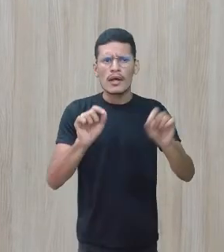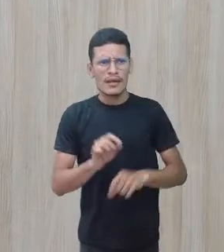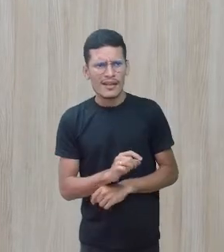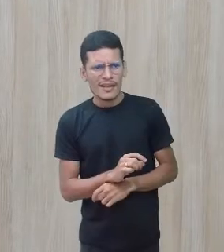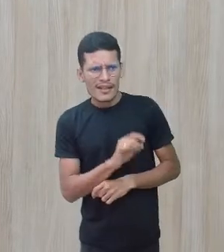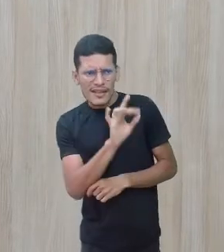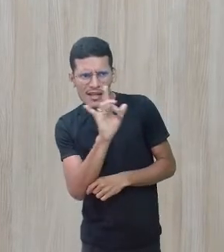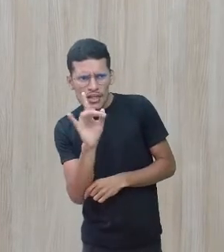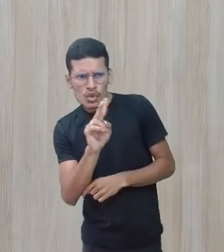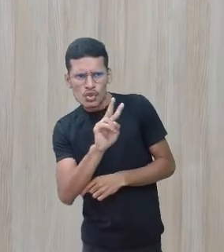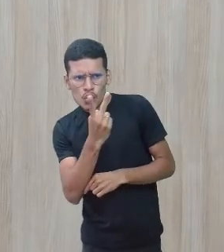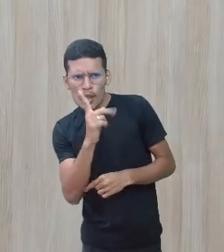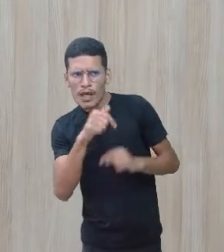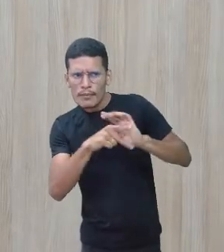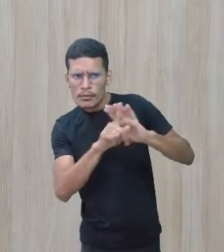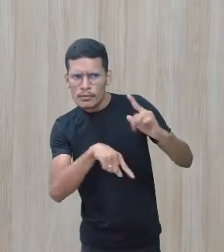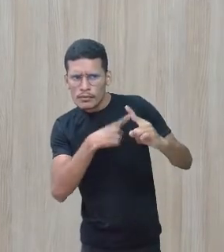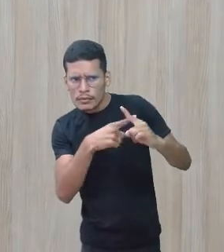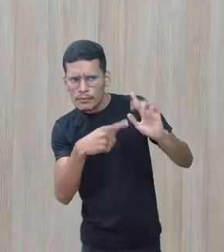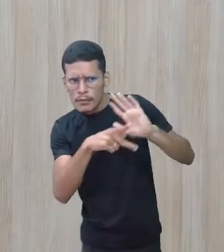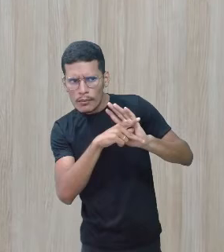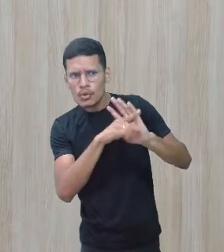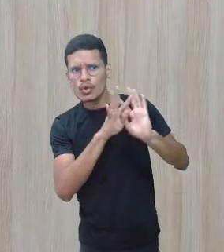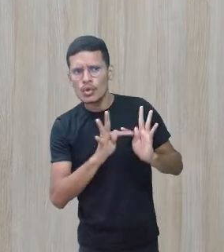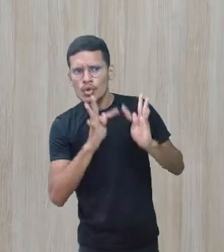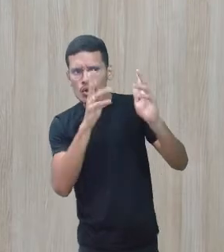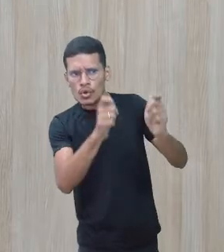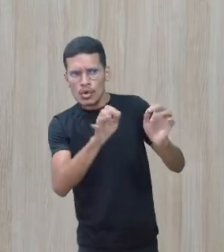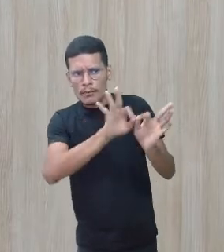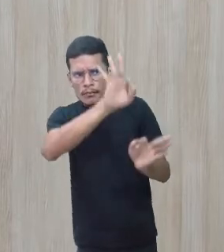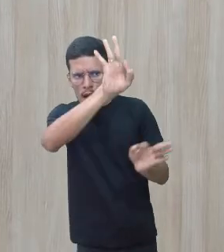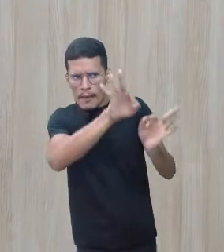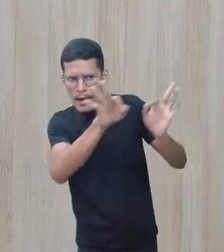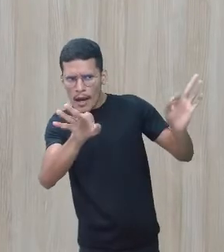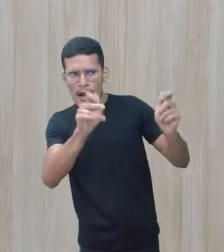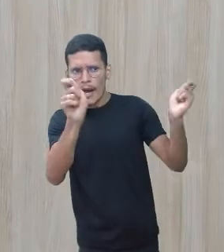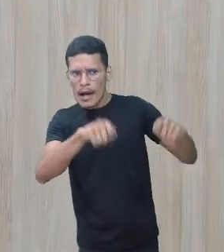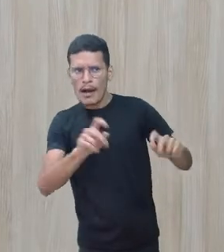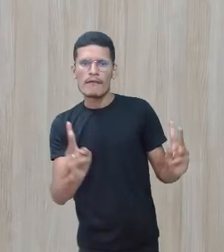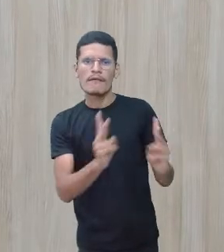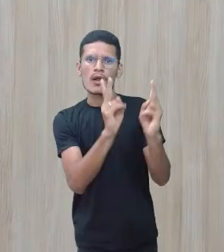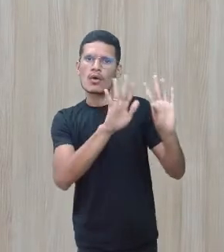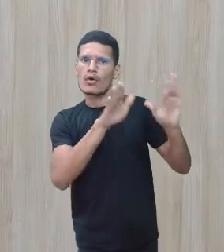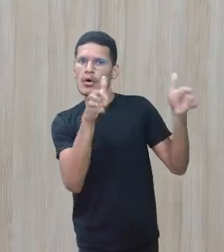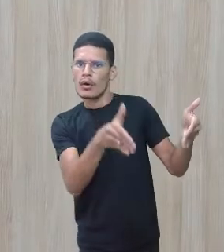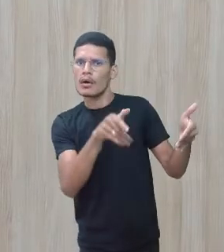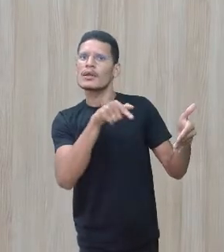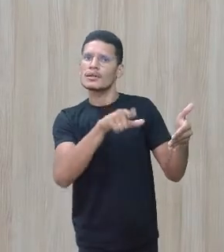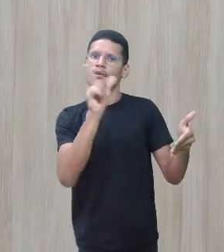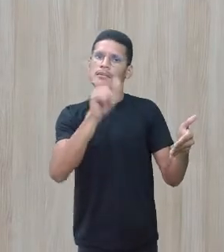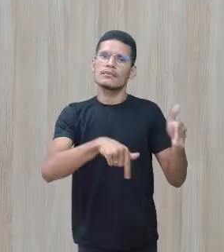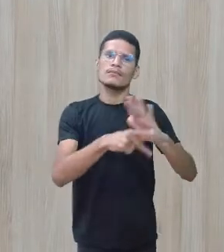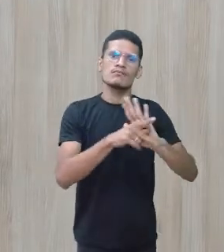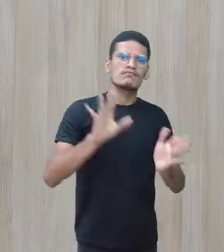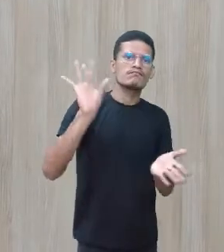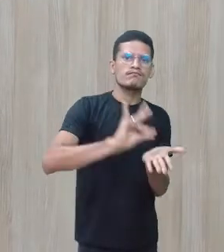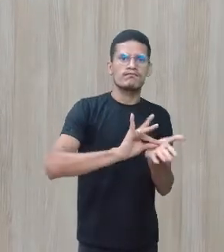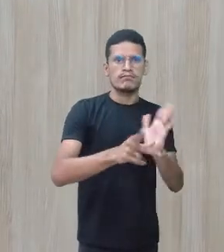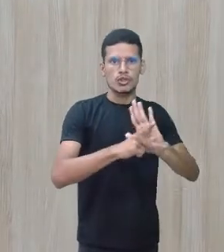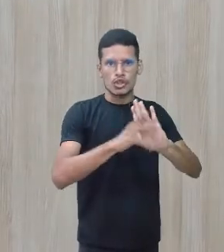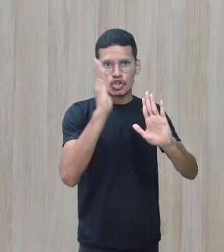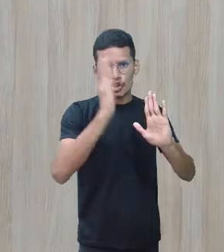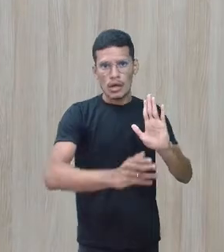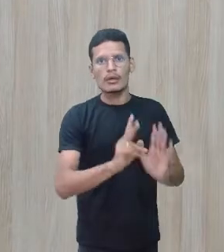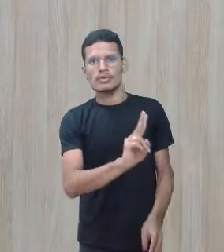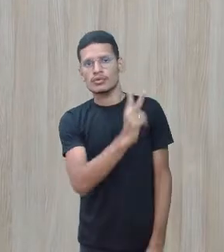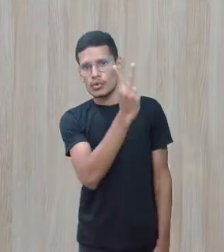vira 2 é a multiplicação de todas as dimensões por um valor específico, né? Por um valor fixo aí nesse caso, que foi o